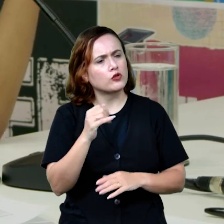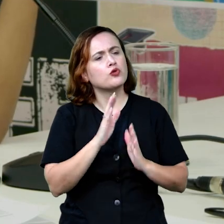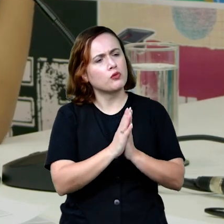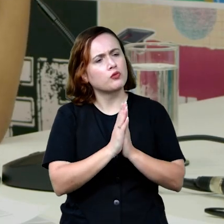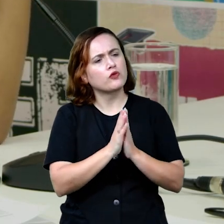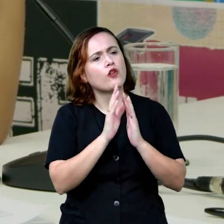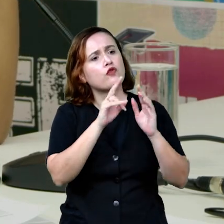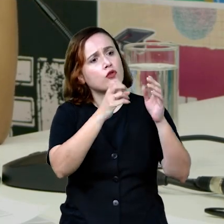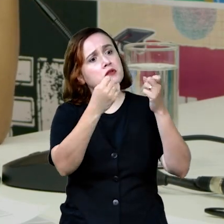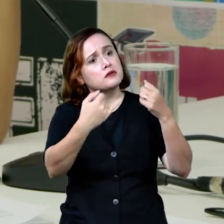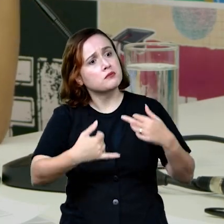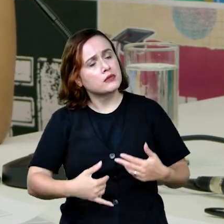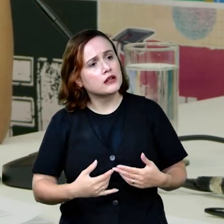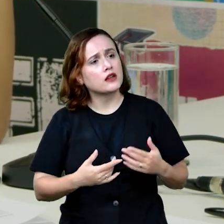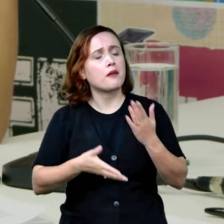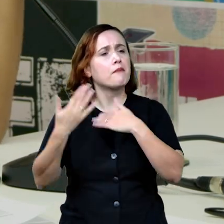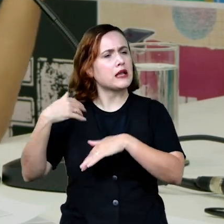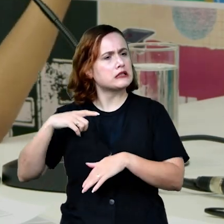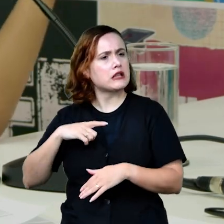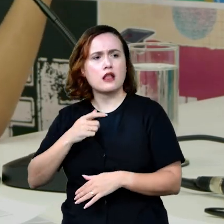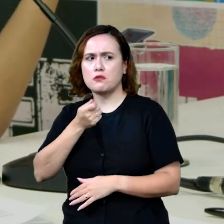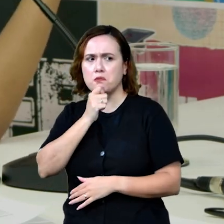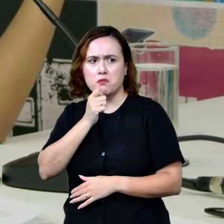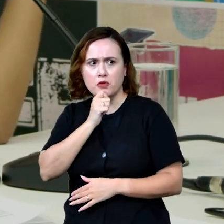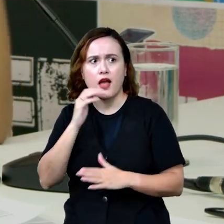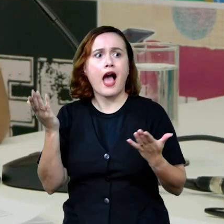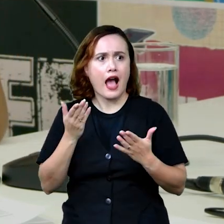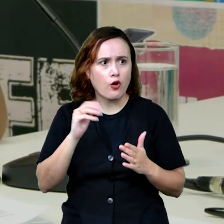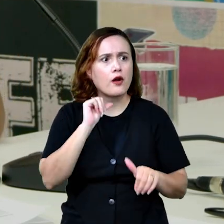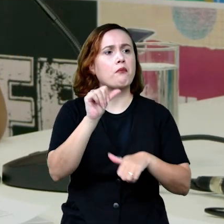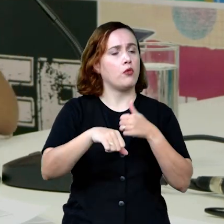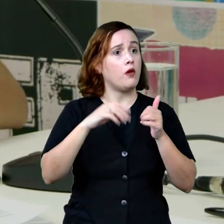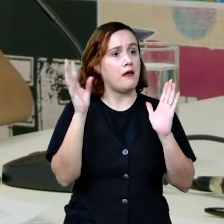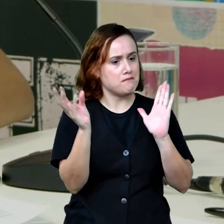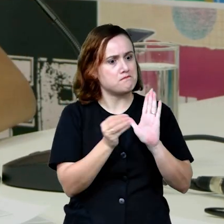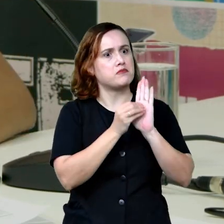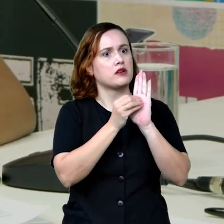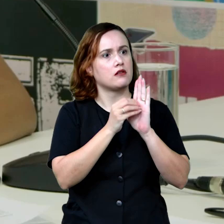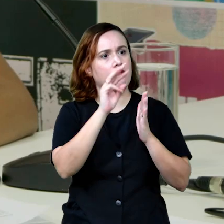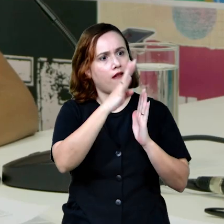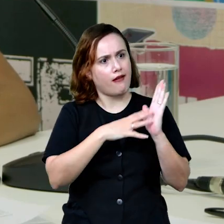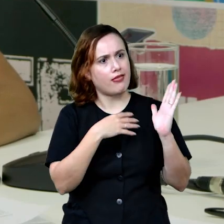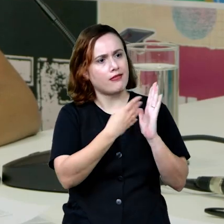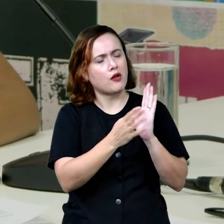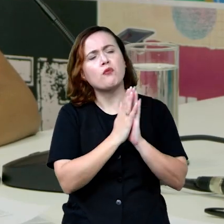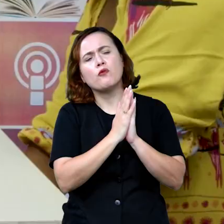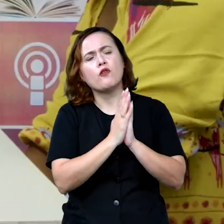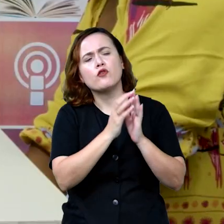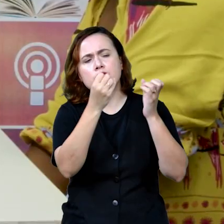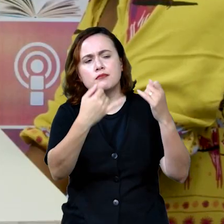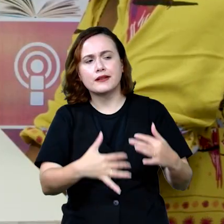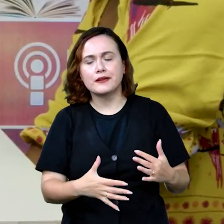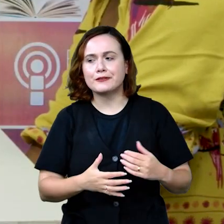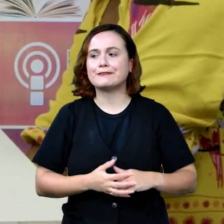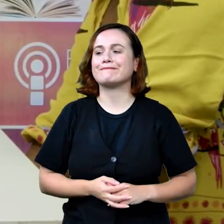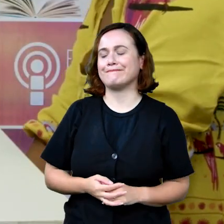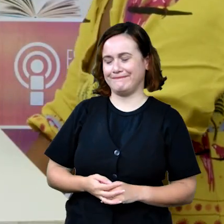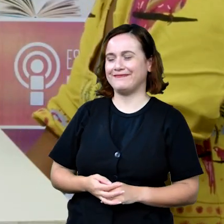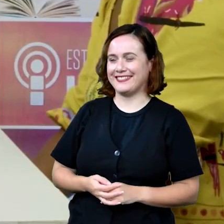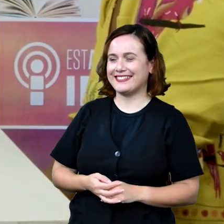que muda de antes ele ser um feriado regional, passar para ser um feriado nacional? Eu